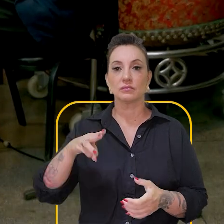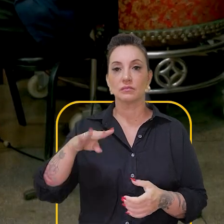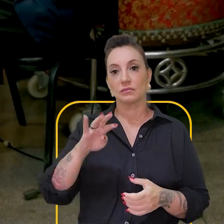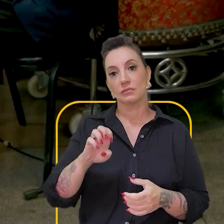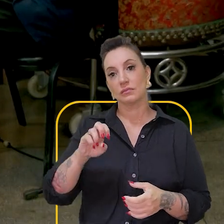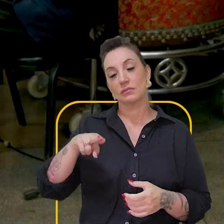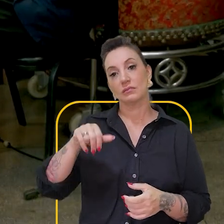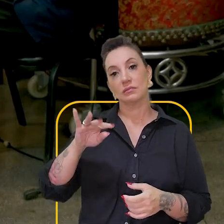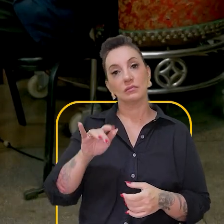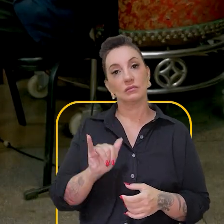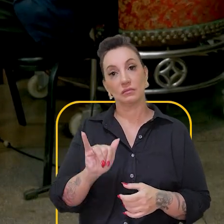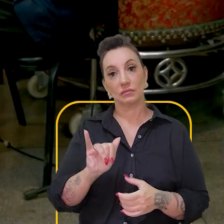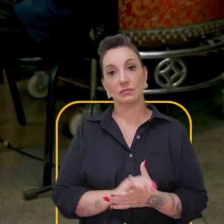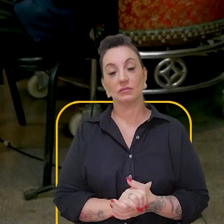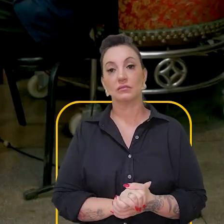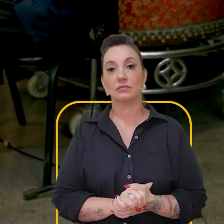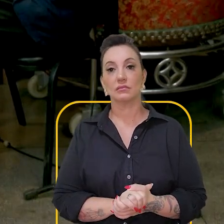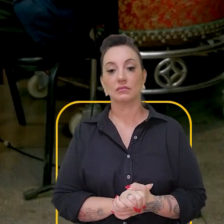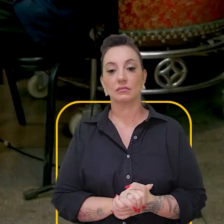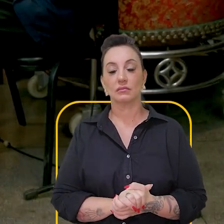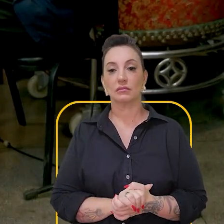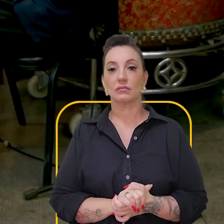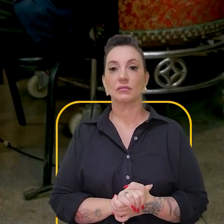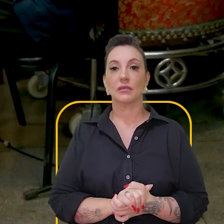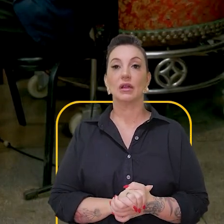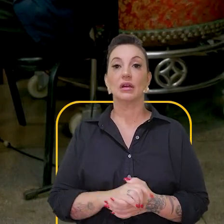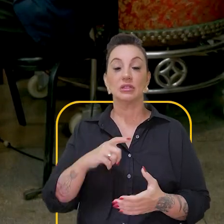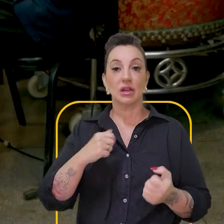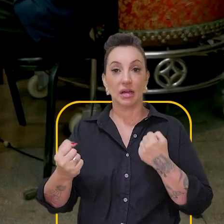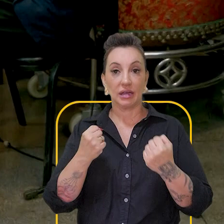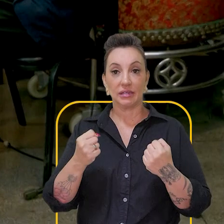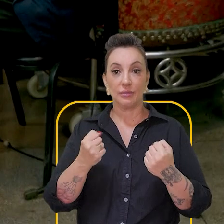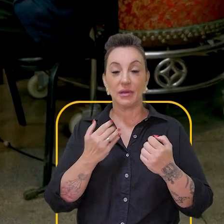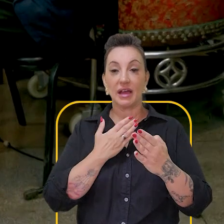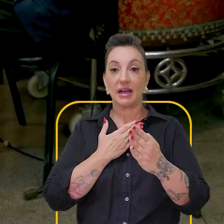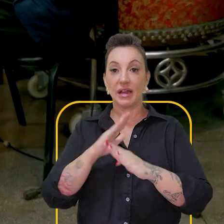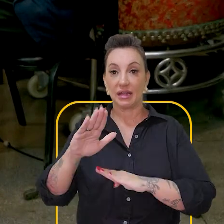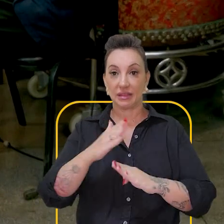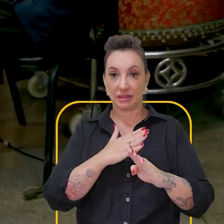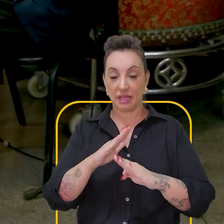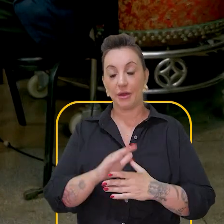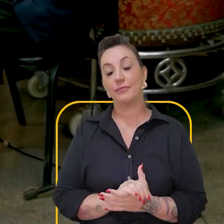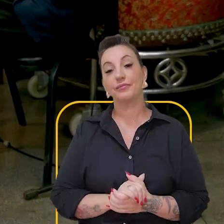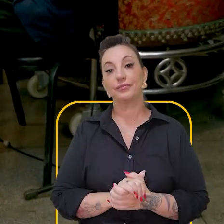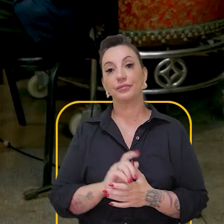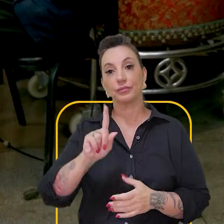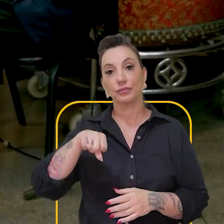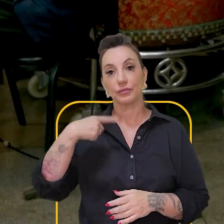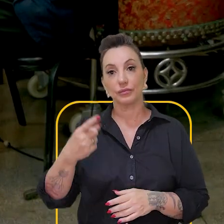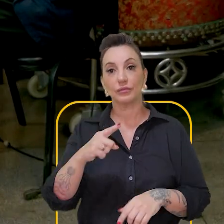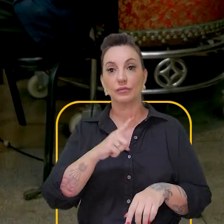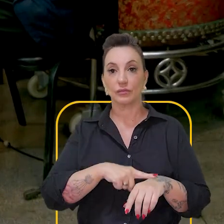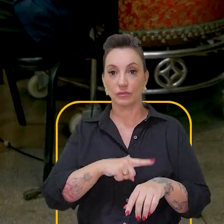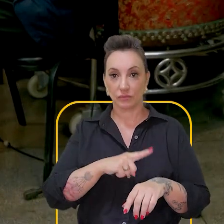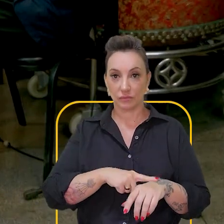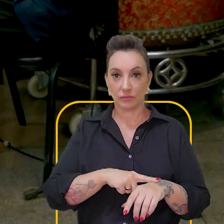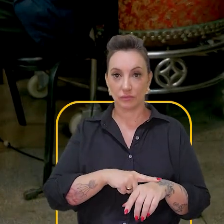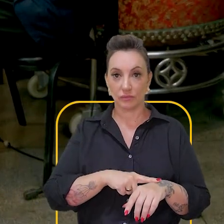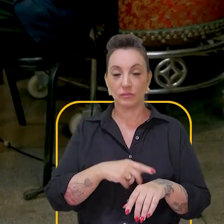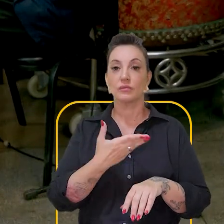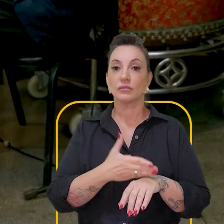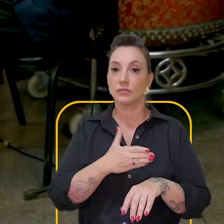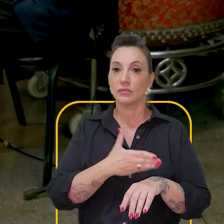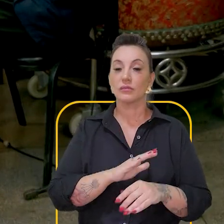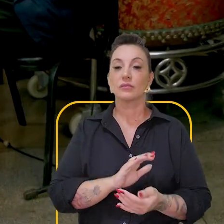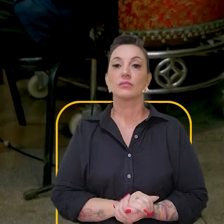depois de um tempo treinando com o mestre Natal aí eu comecei eu dava aula de caratê assim de segunda a domingo era um